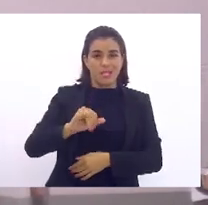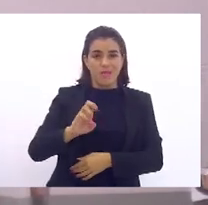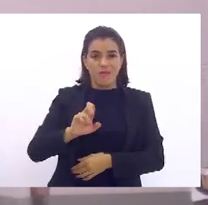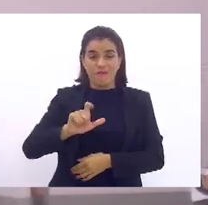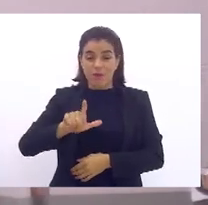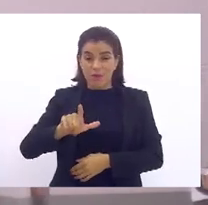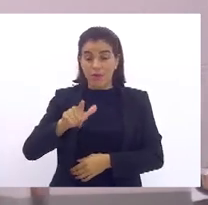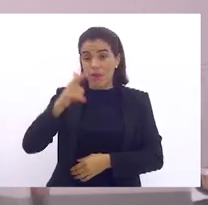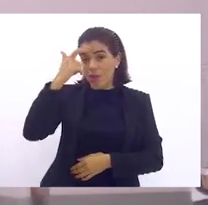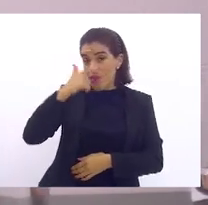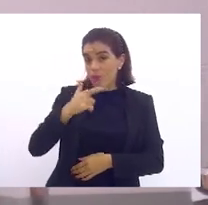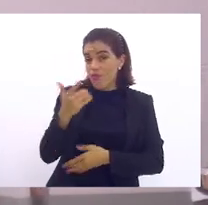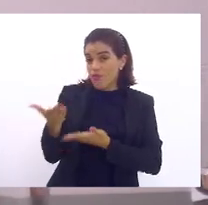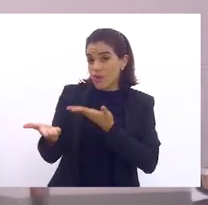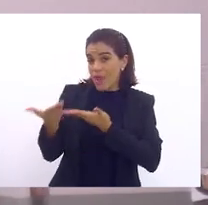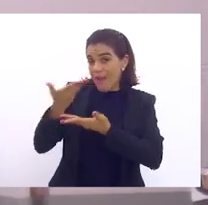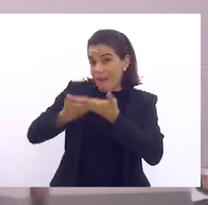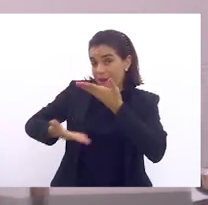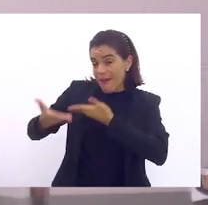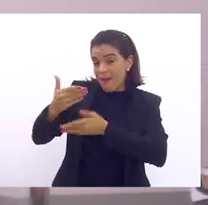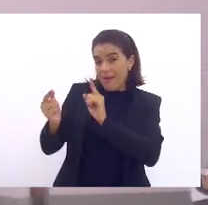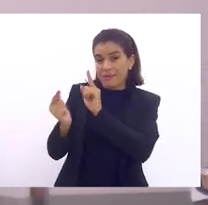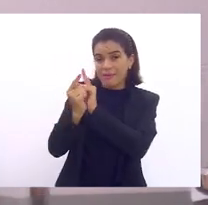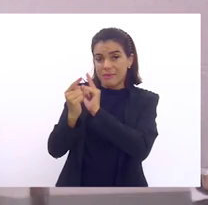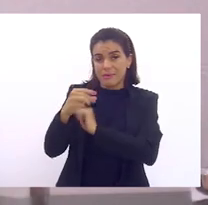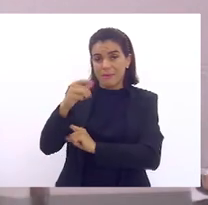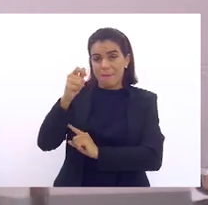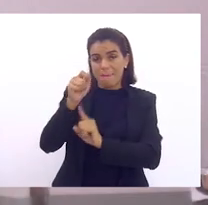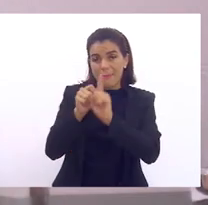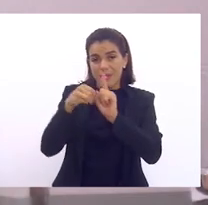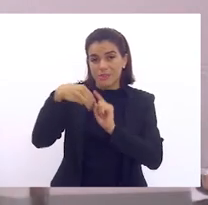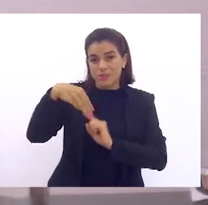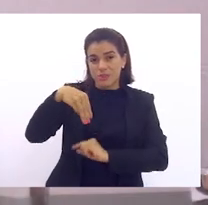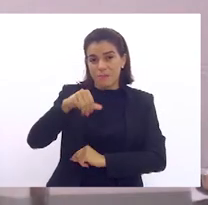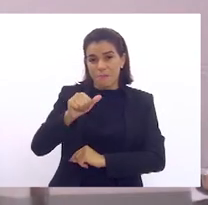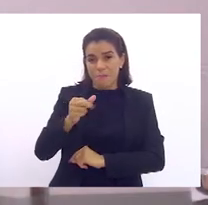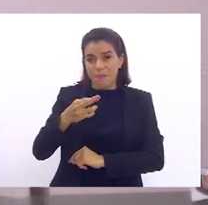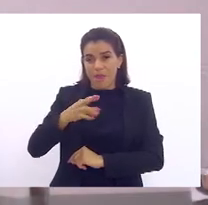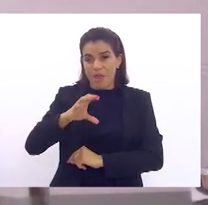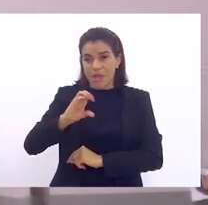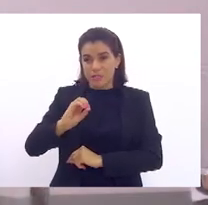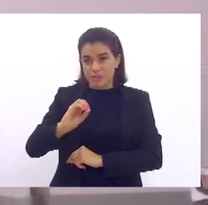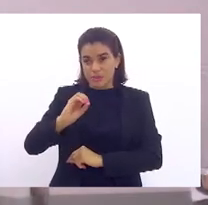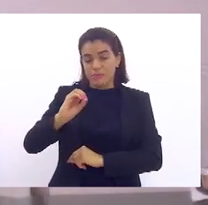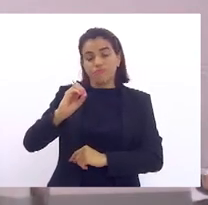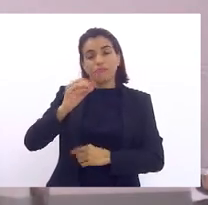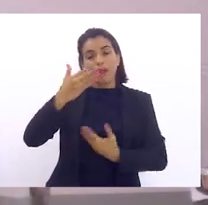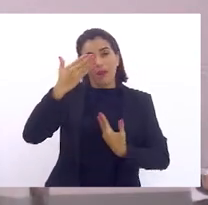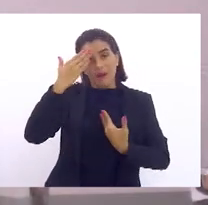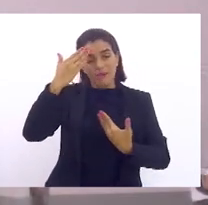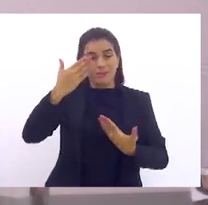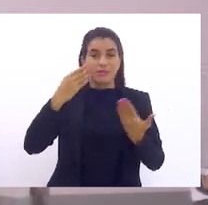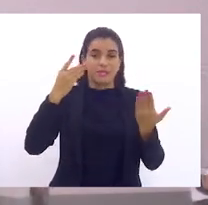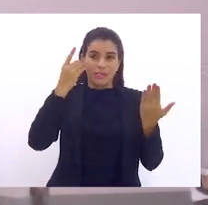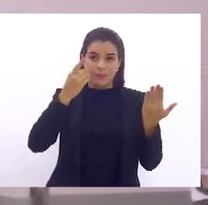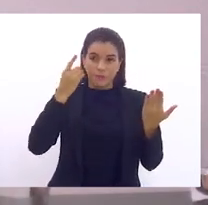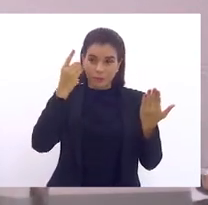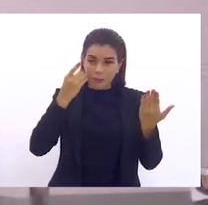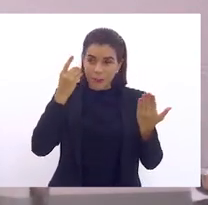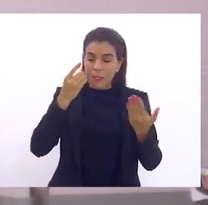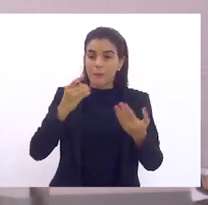atendida em março quero agradecer a deputada né em nome da pela toda a comissão